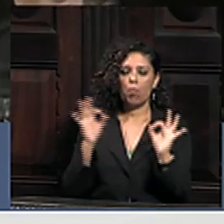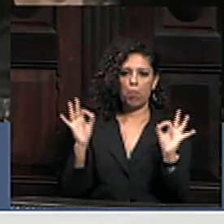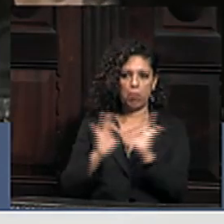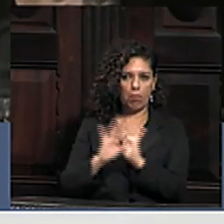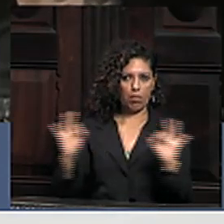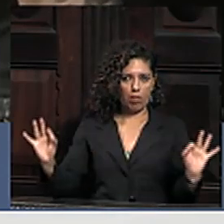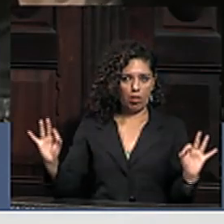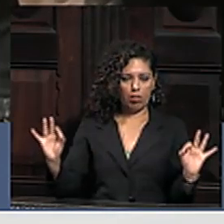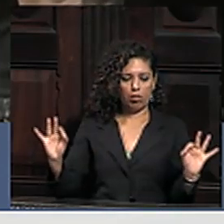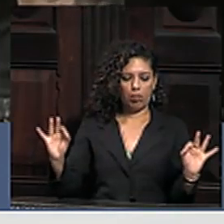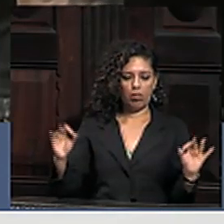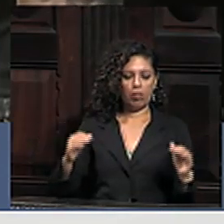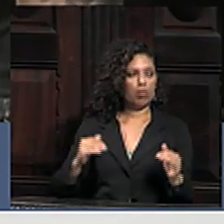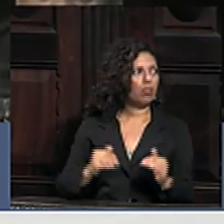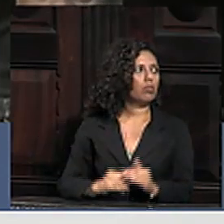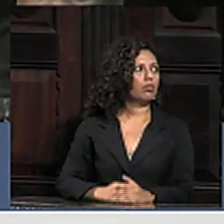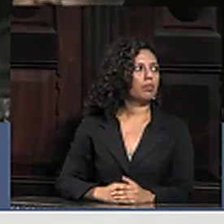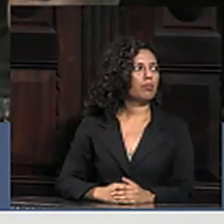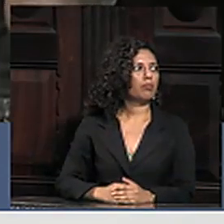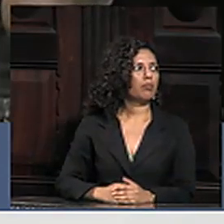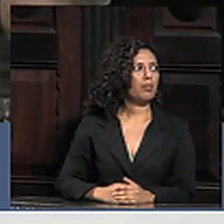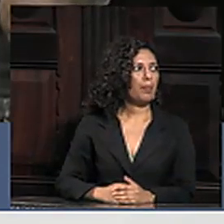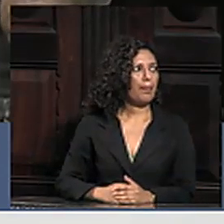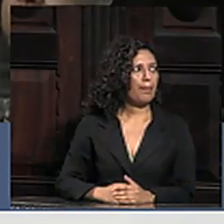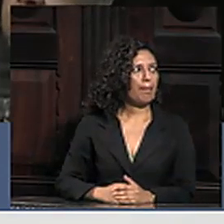na ordem do dia.